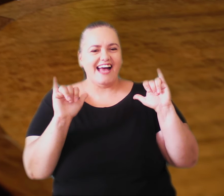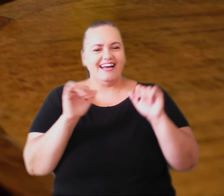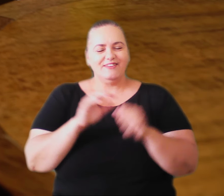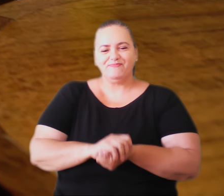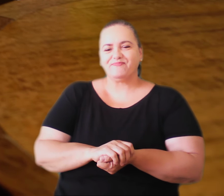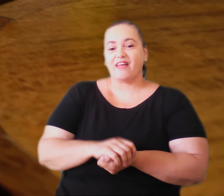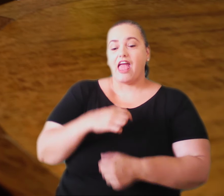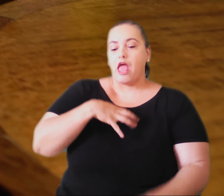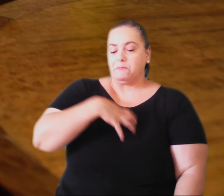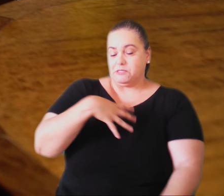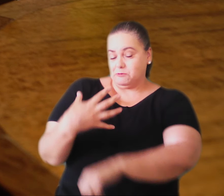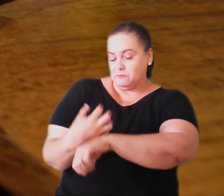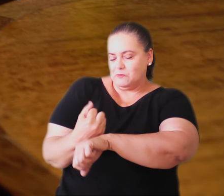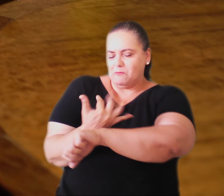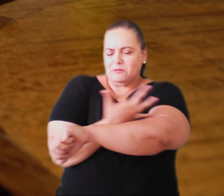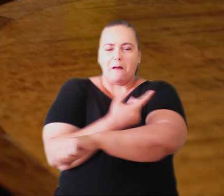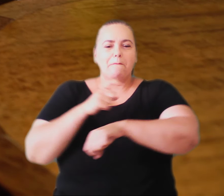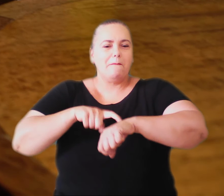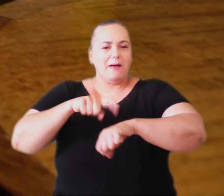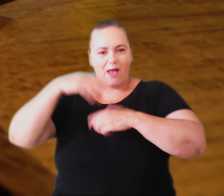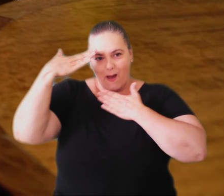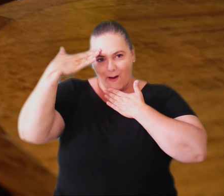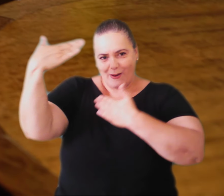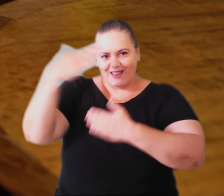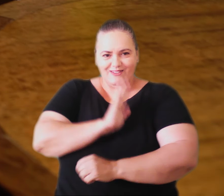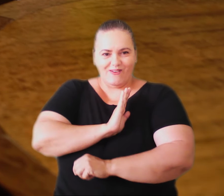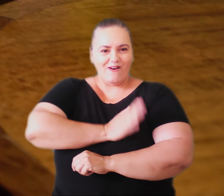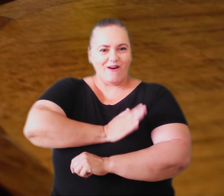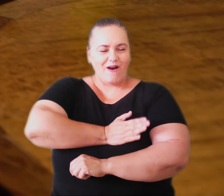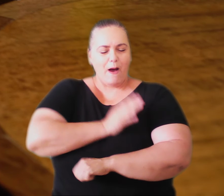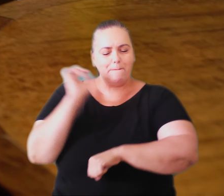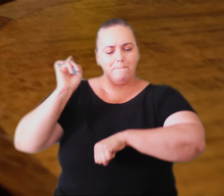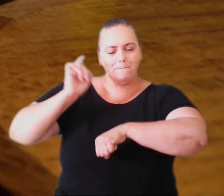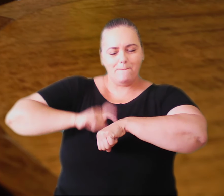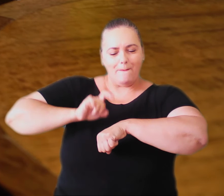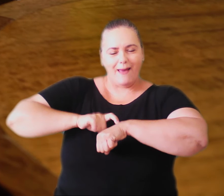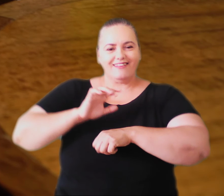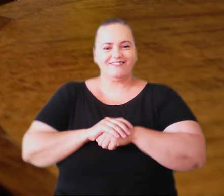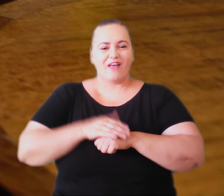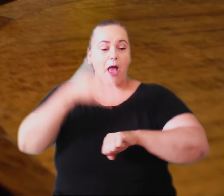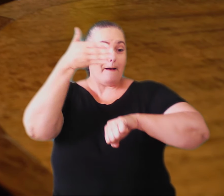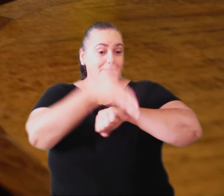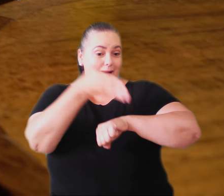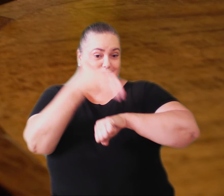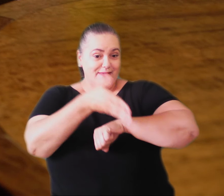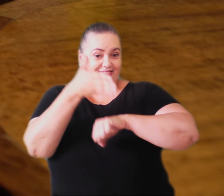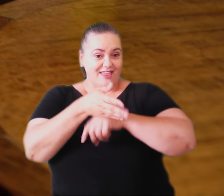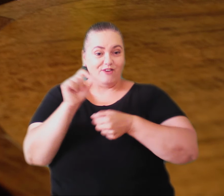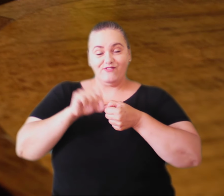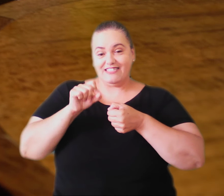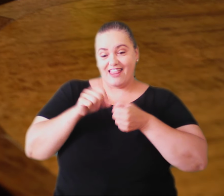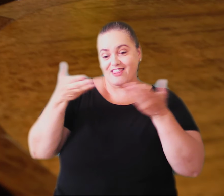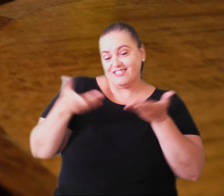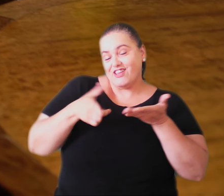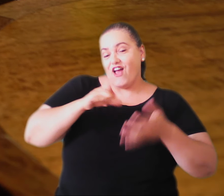eu me sinto emocionado nesse momento e agradeço de coração nesse momento e a participação que vocês